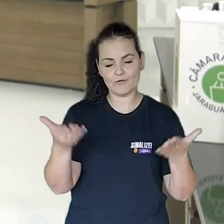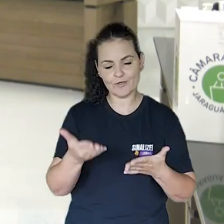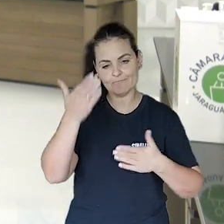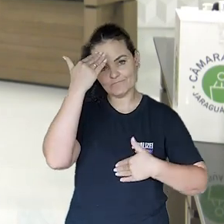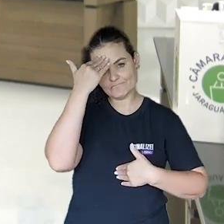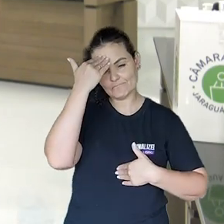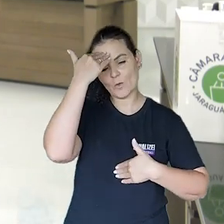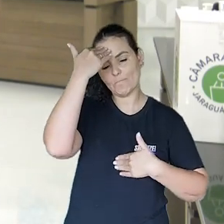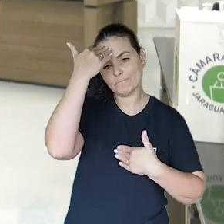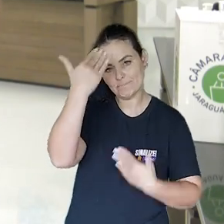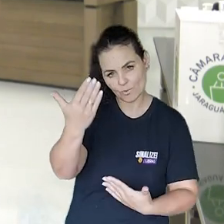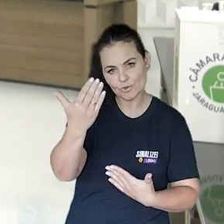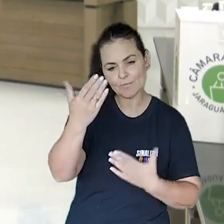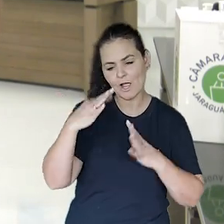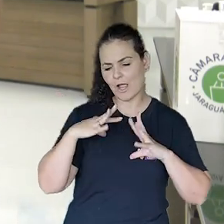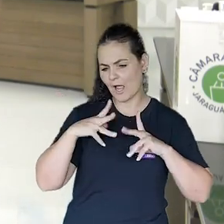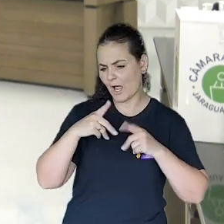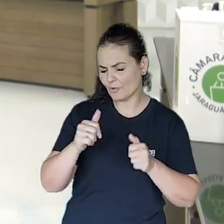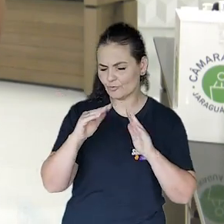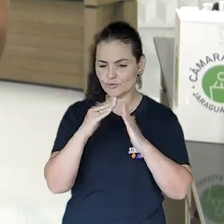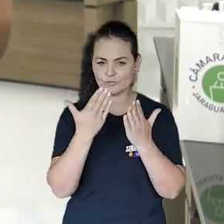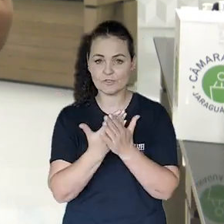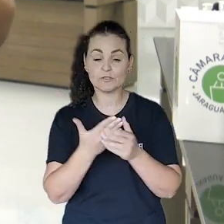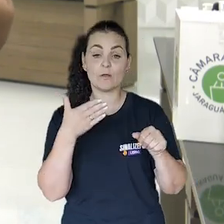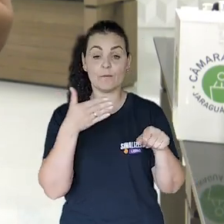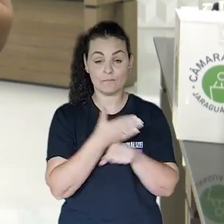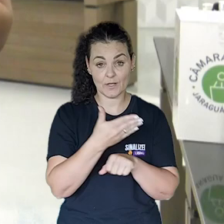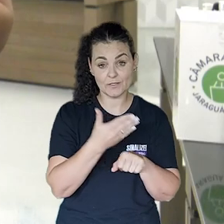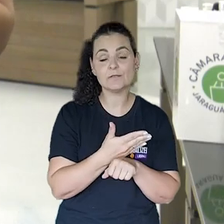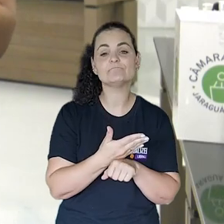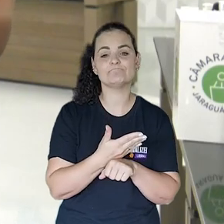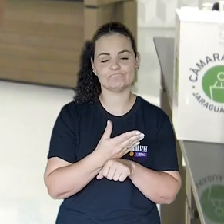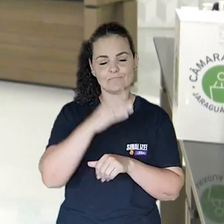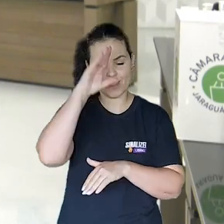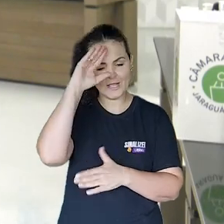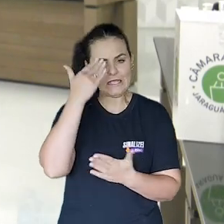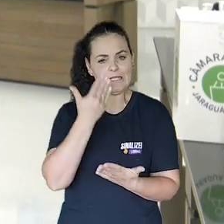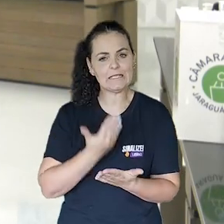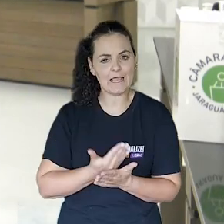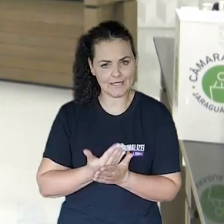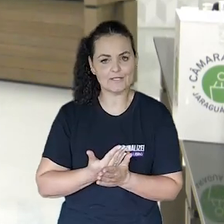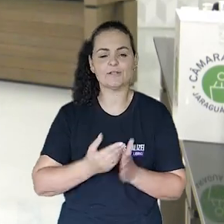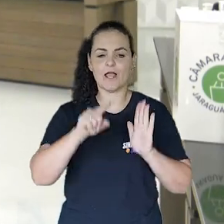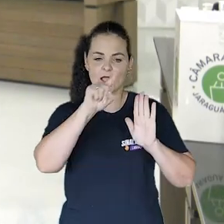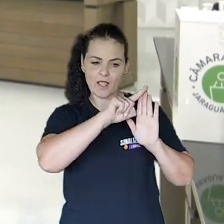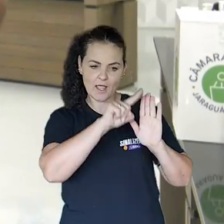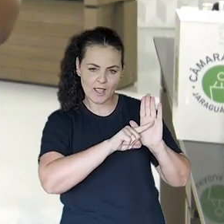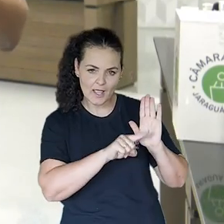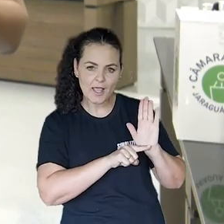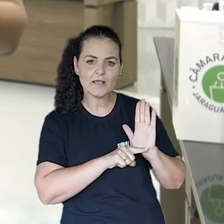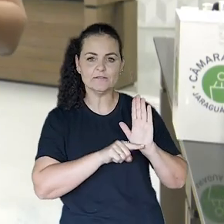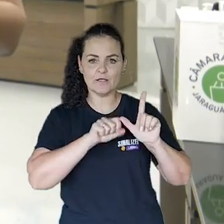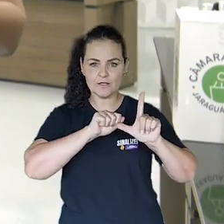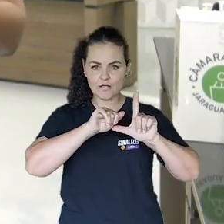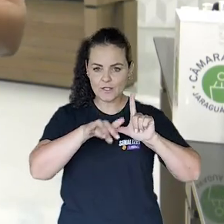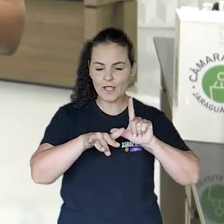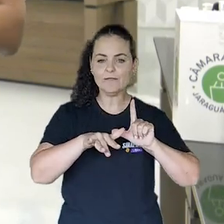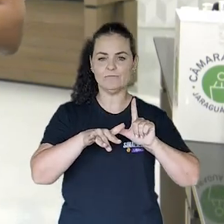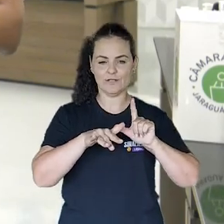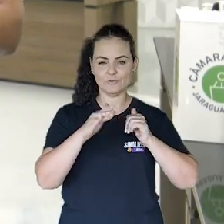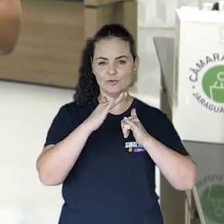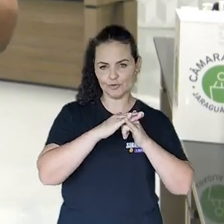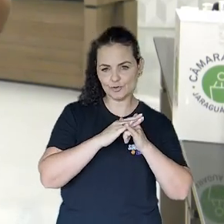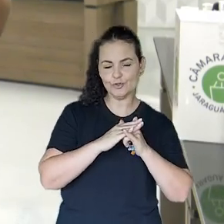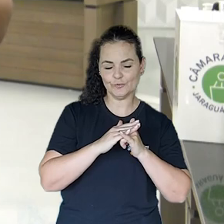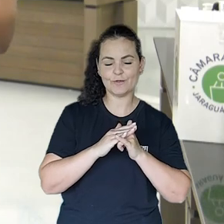confiam nesse programa que é realizado aqui na Casa do Povo. Muito obrigado, Joel, primeiro pela sua companhia, à equipe que